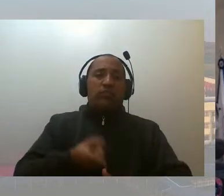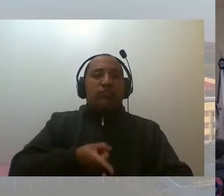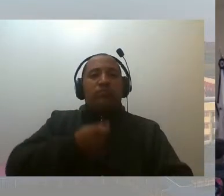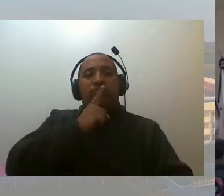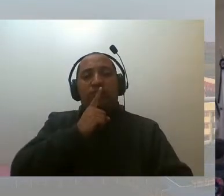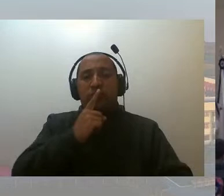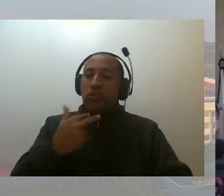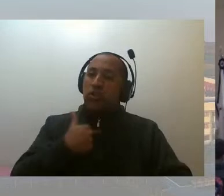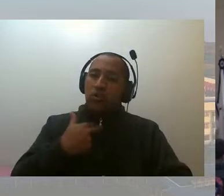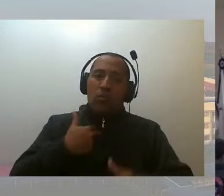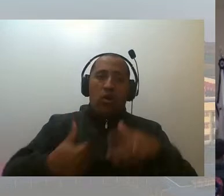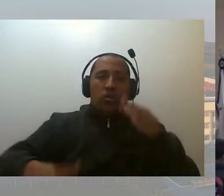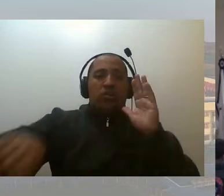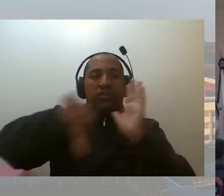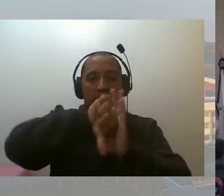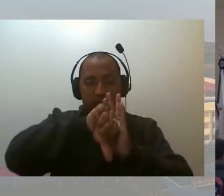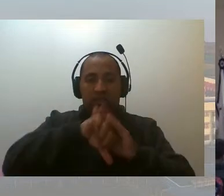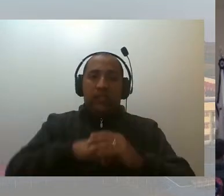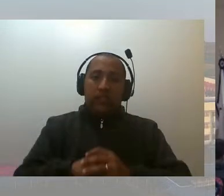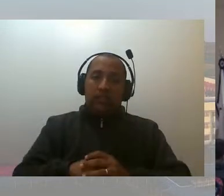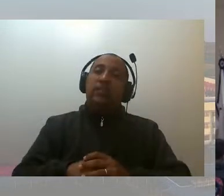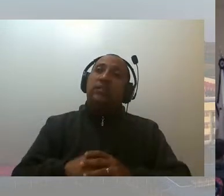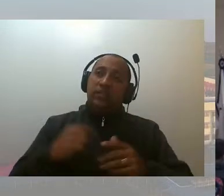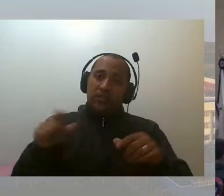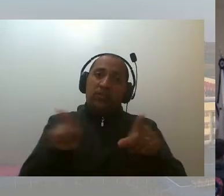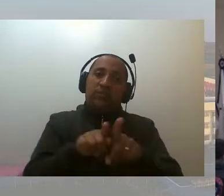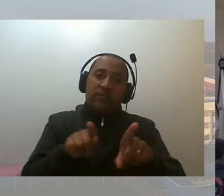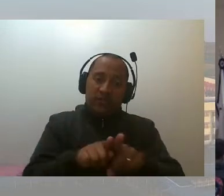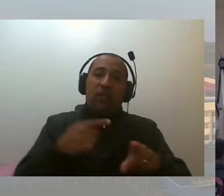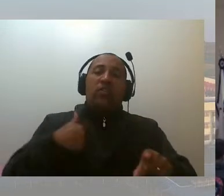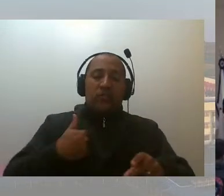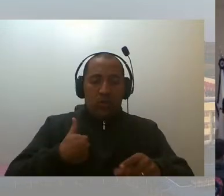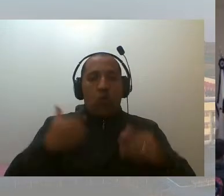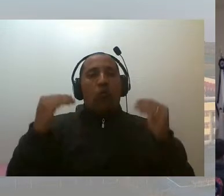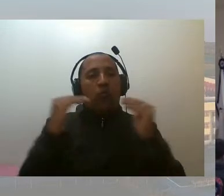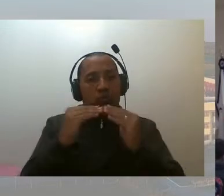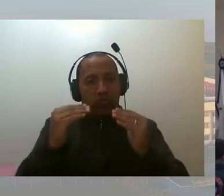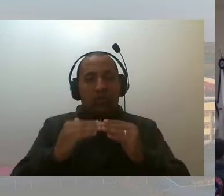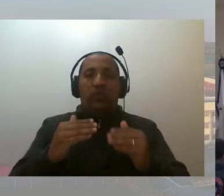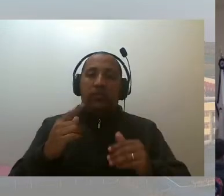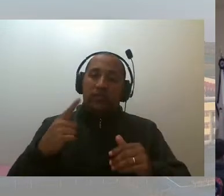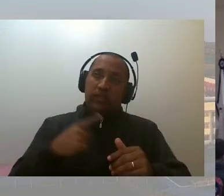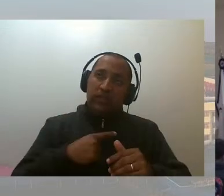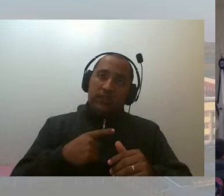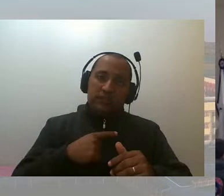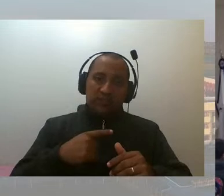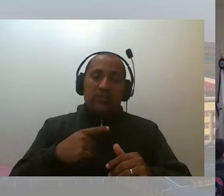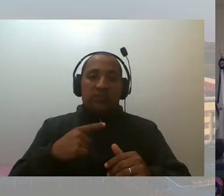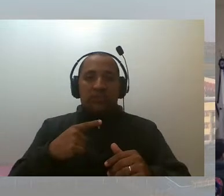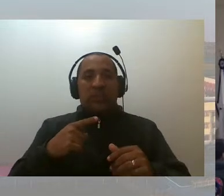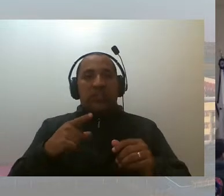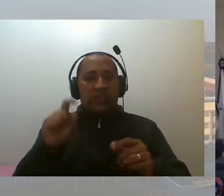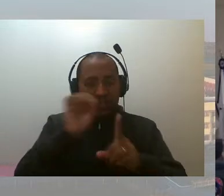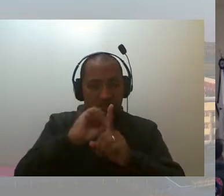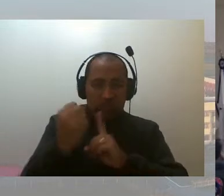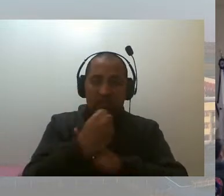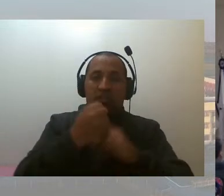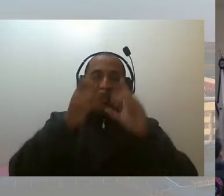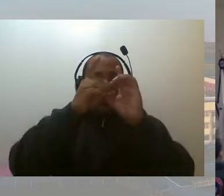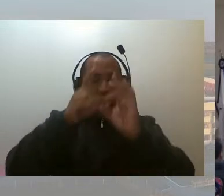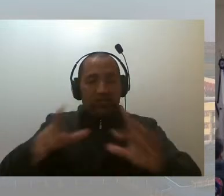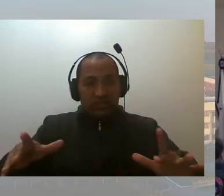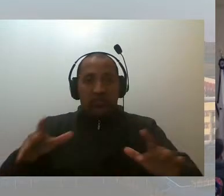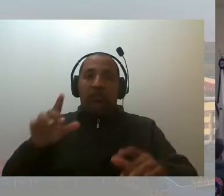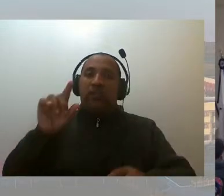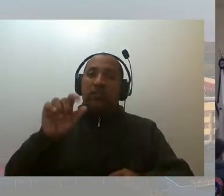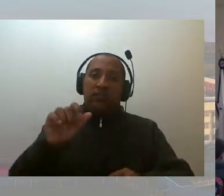ser criminalizado, né? E, ao mesmo tempo, eu concordo que, dentro de uma sociedade democrática, a